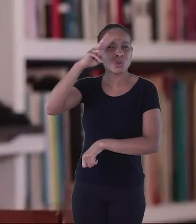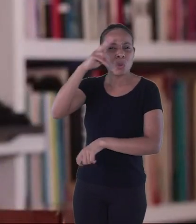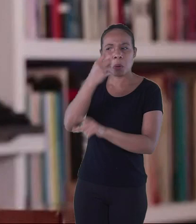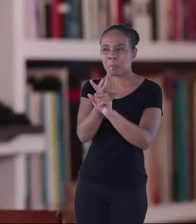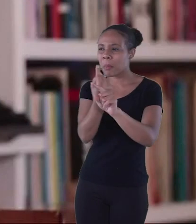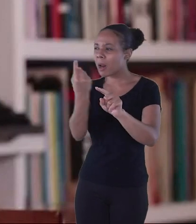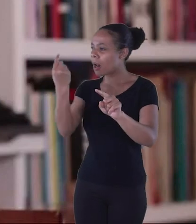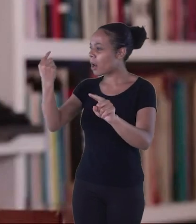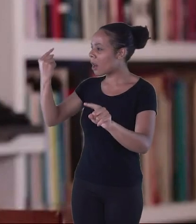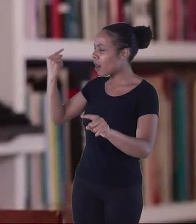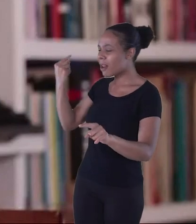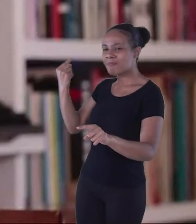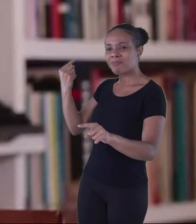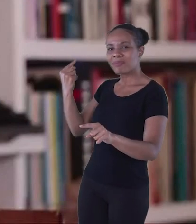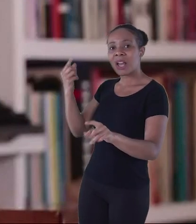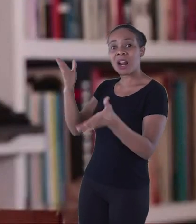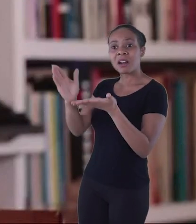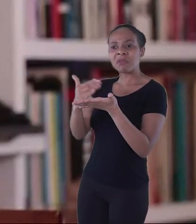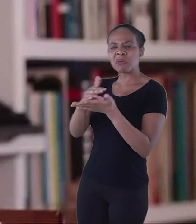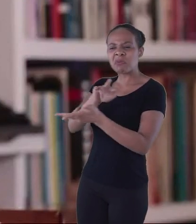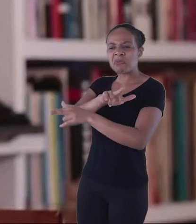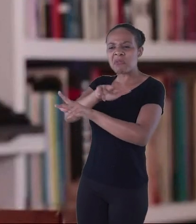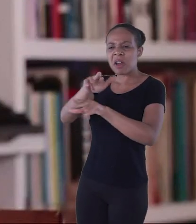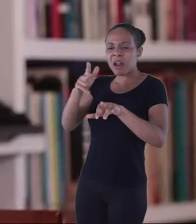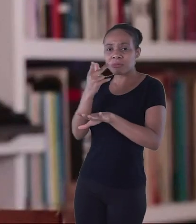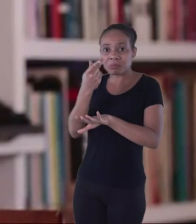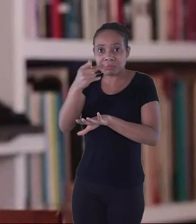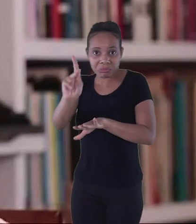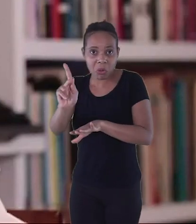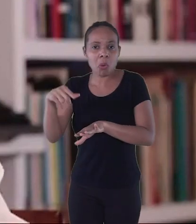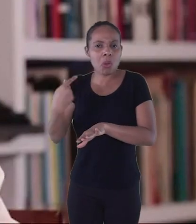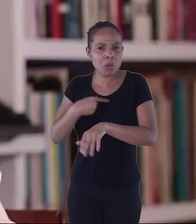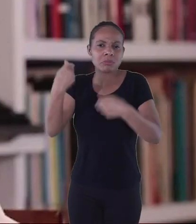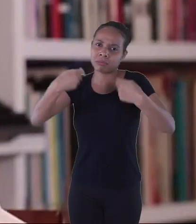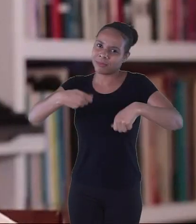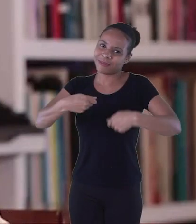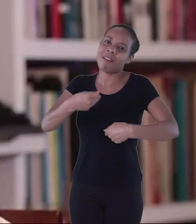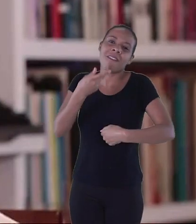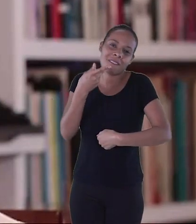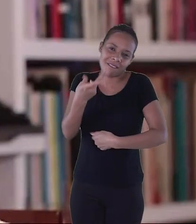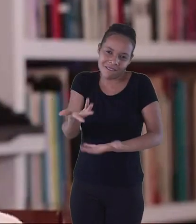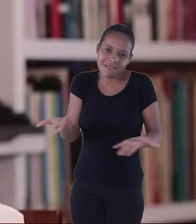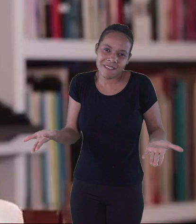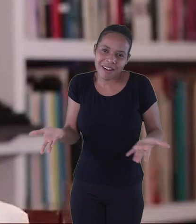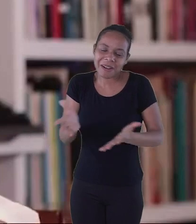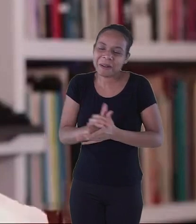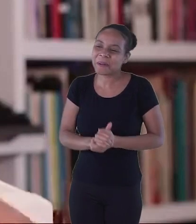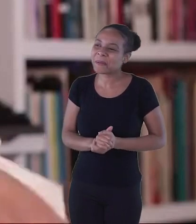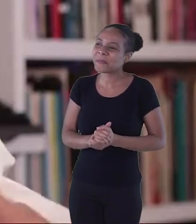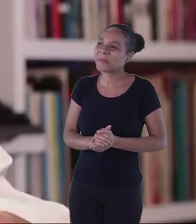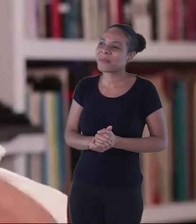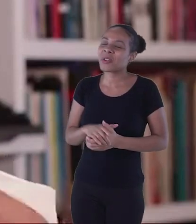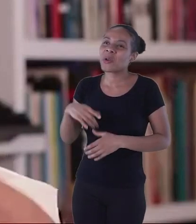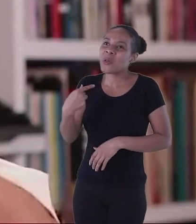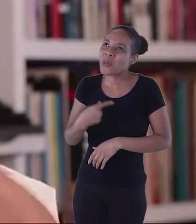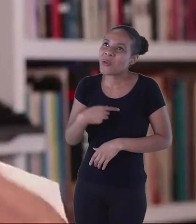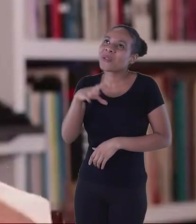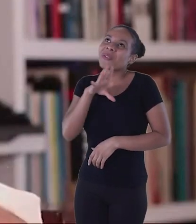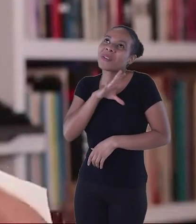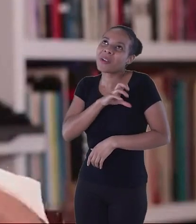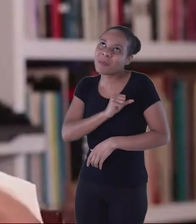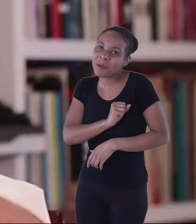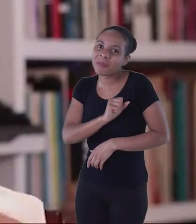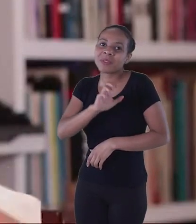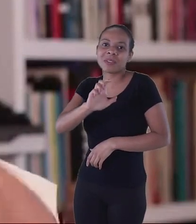vem publicando. Claro que nós temos que parar e falar: nós amamos Heloísa Starling, que se eu não falar que eu